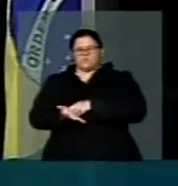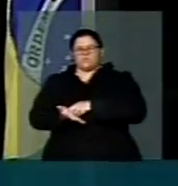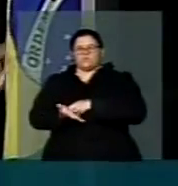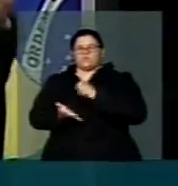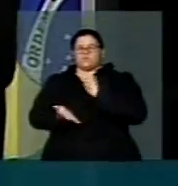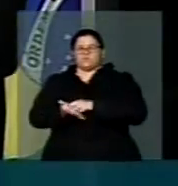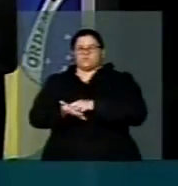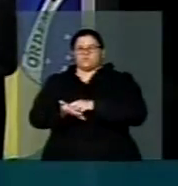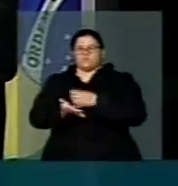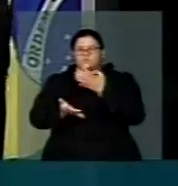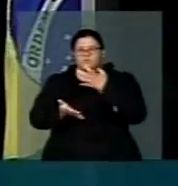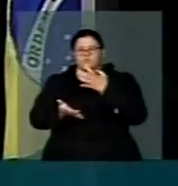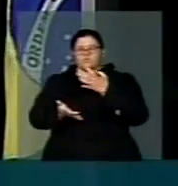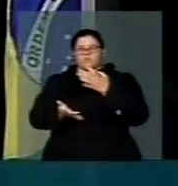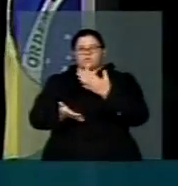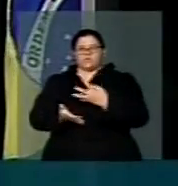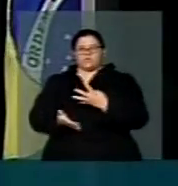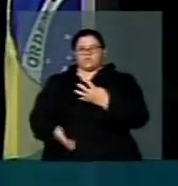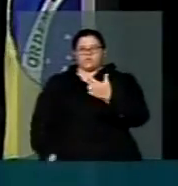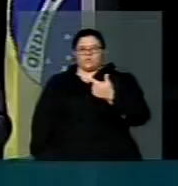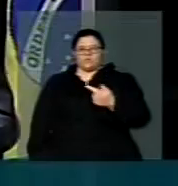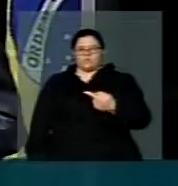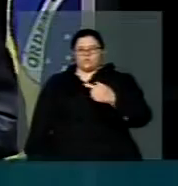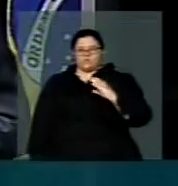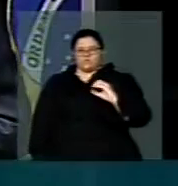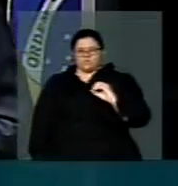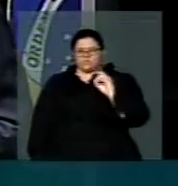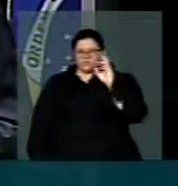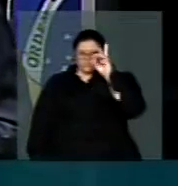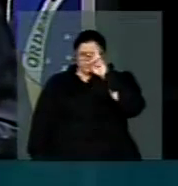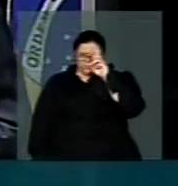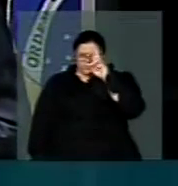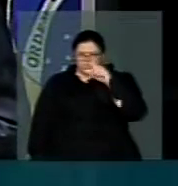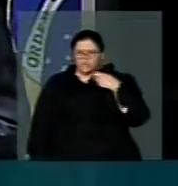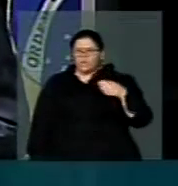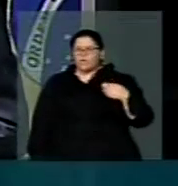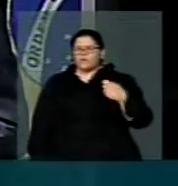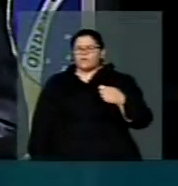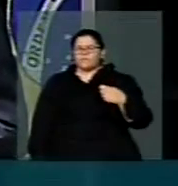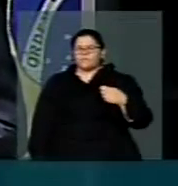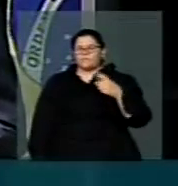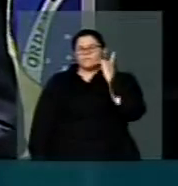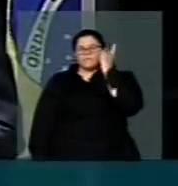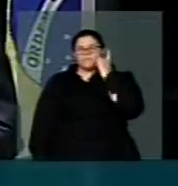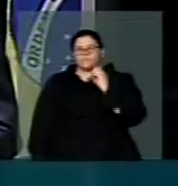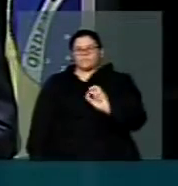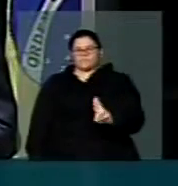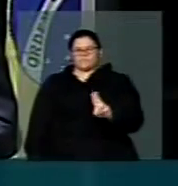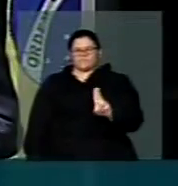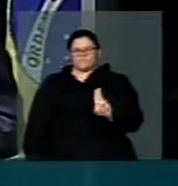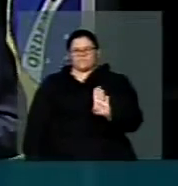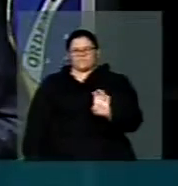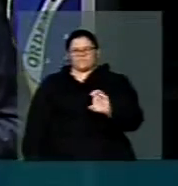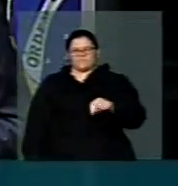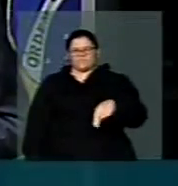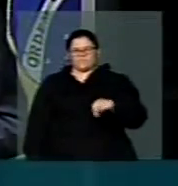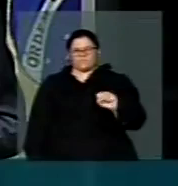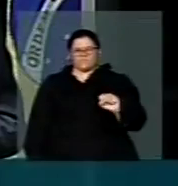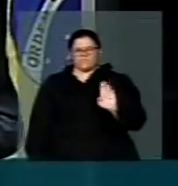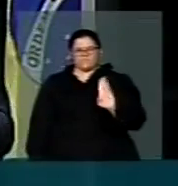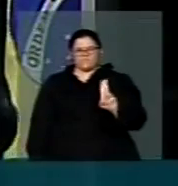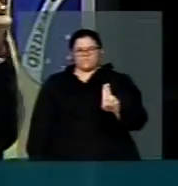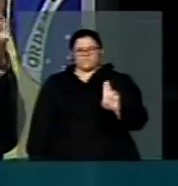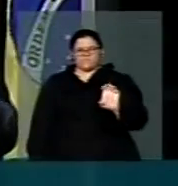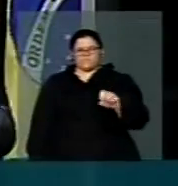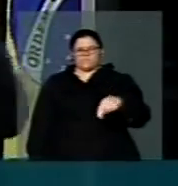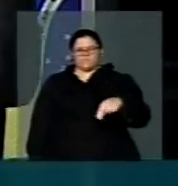470. Quem lembra qual é a ação penal 470? Deputado Rubem Bueno, a ação penal 470